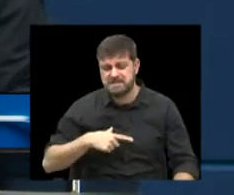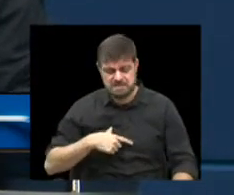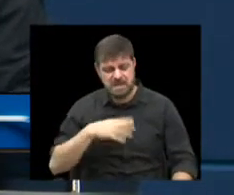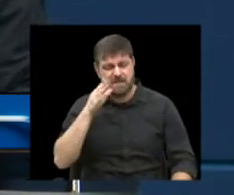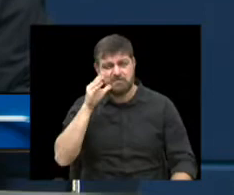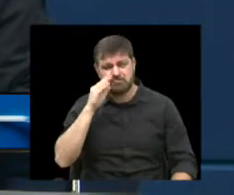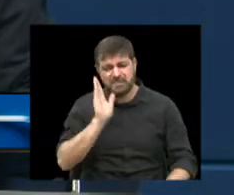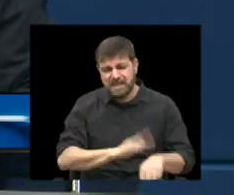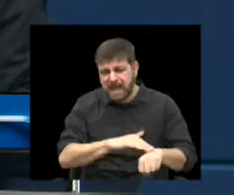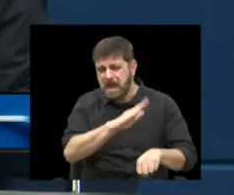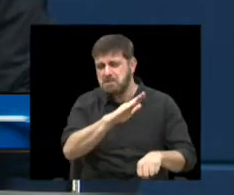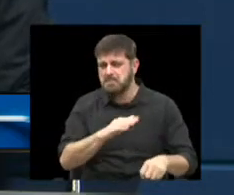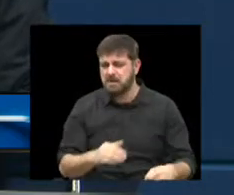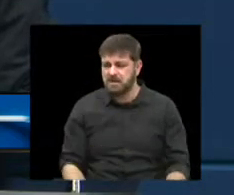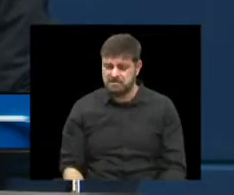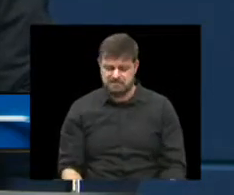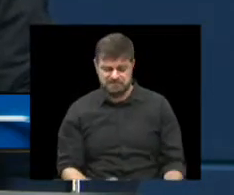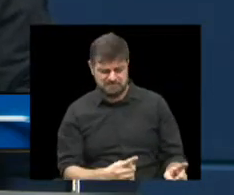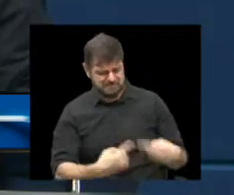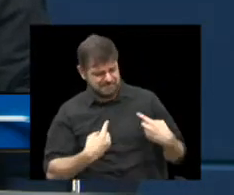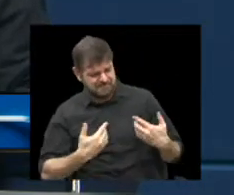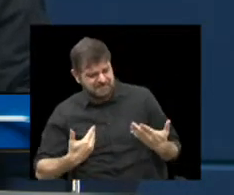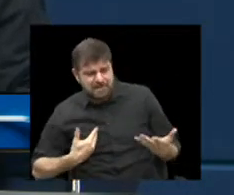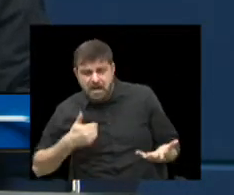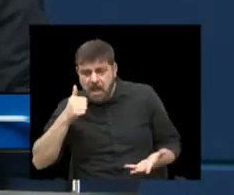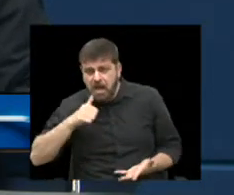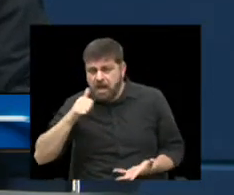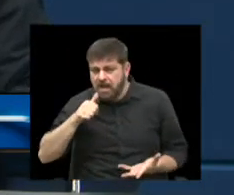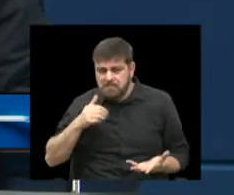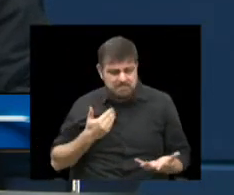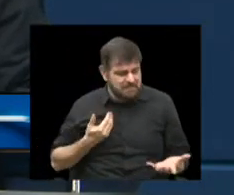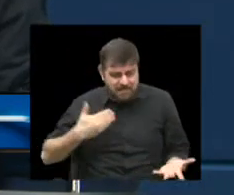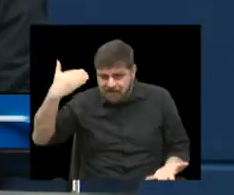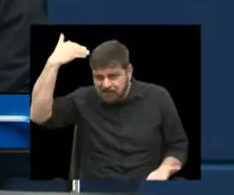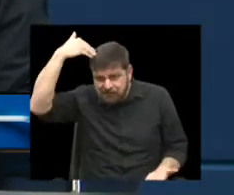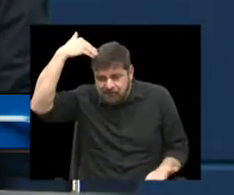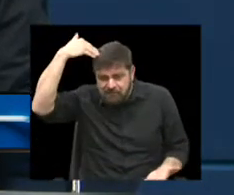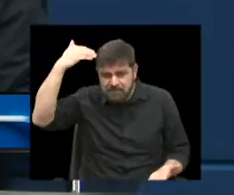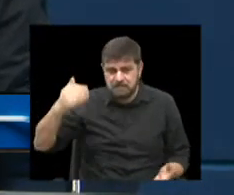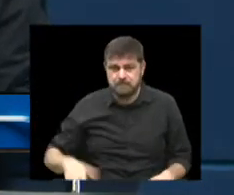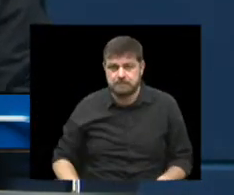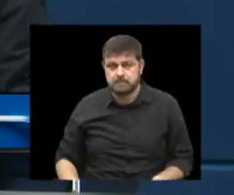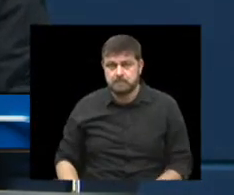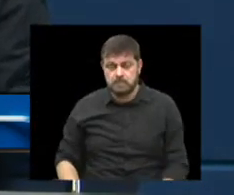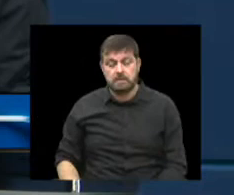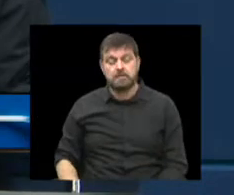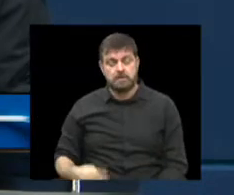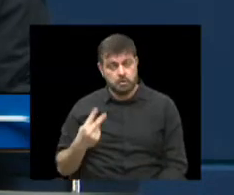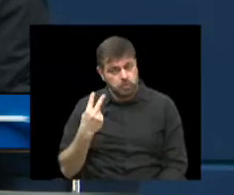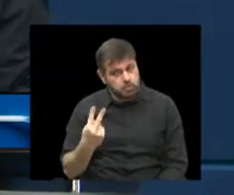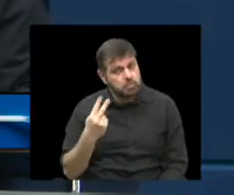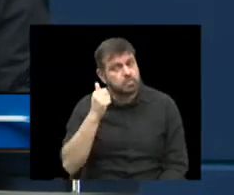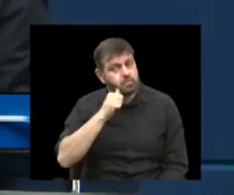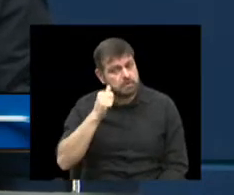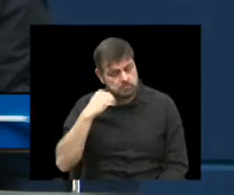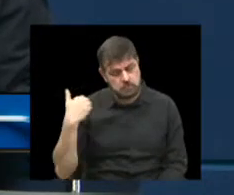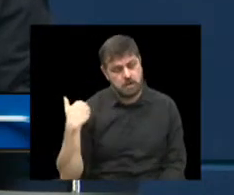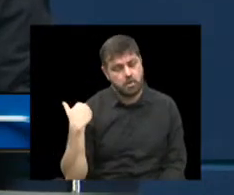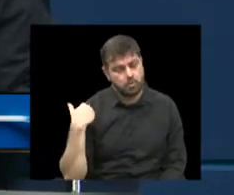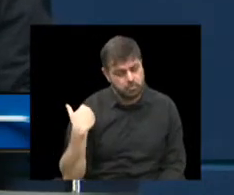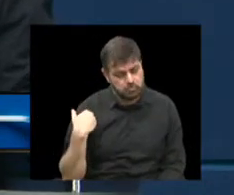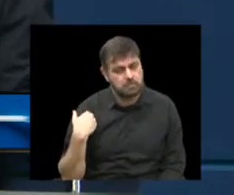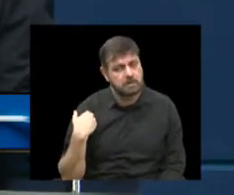prefeito. Foram 2 casos de reclamação em apenas uma semana, que chegaram a este vereador. Eu fico